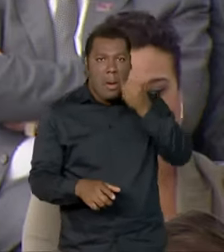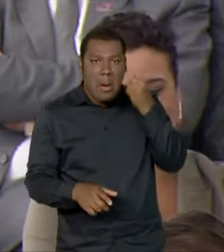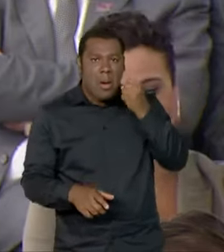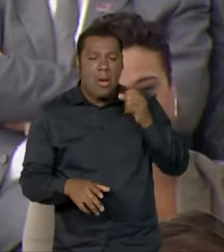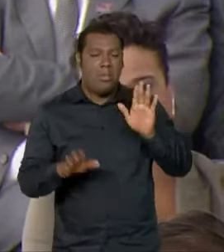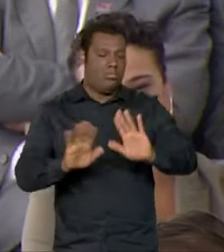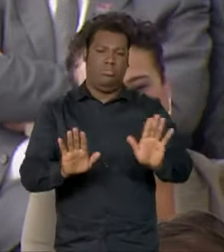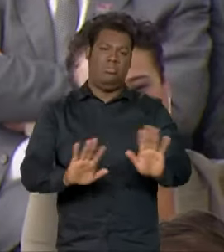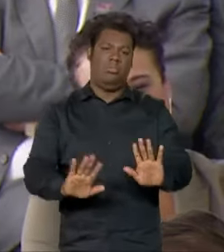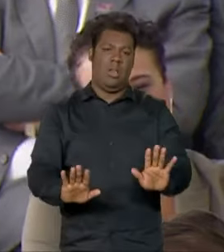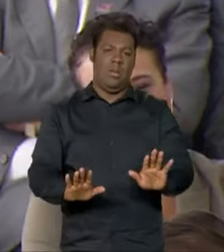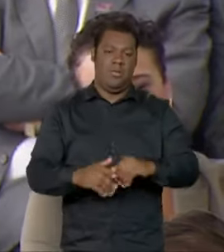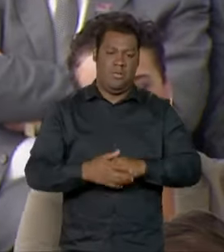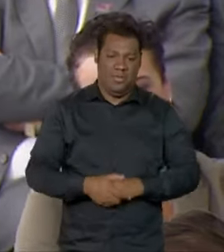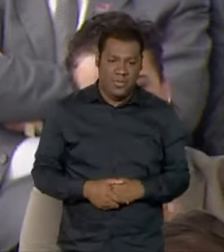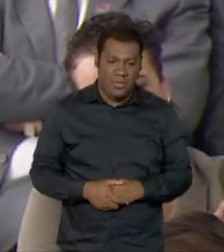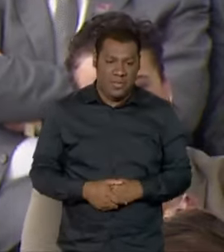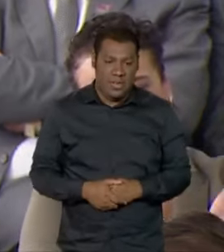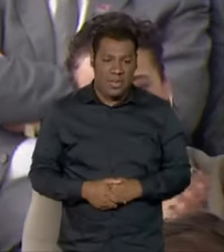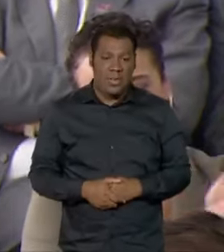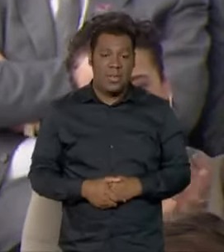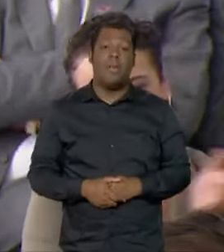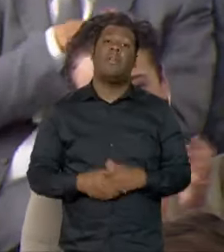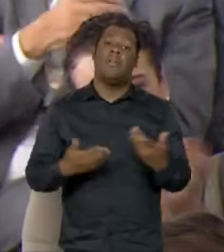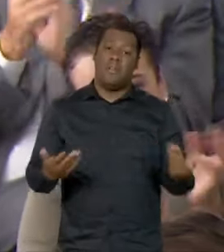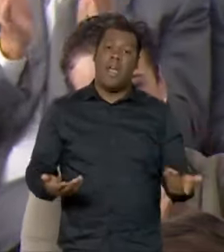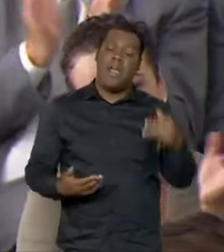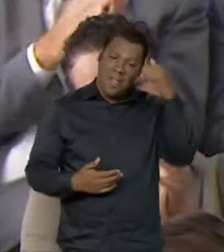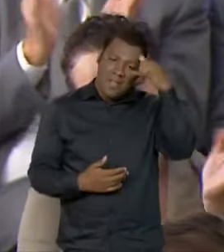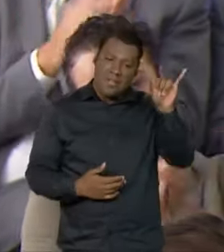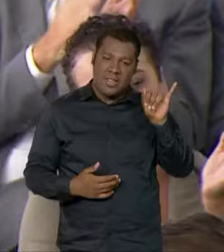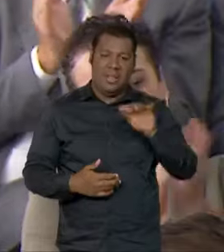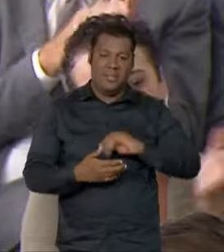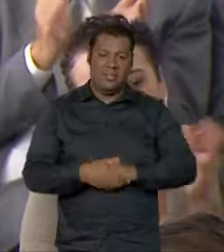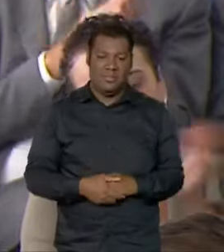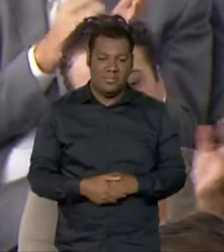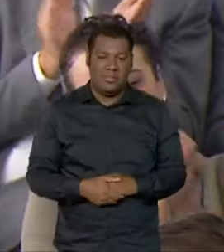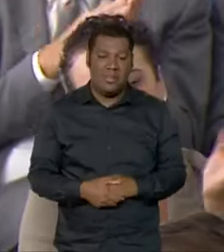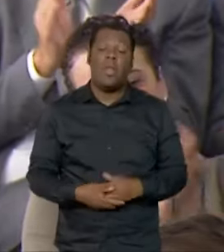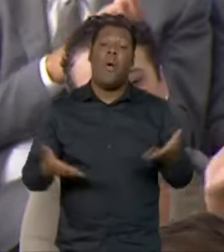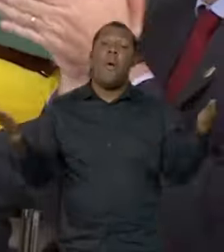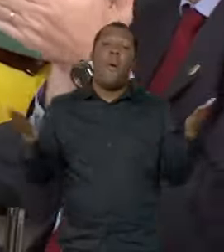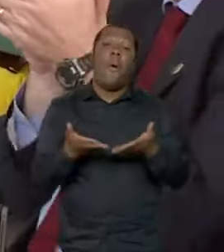no Acredita hoje para dizer para vocês, hoje...